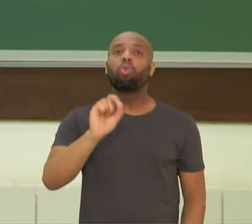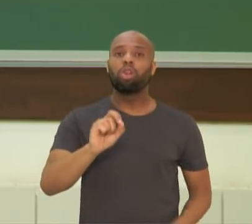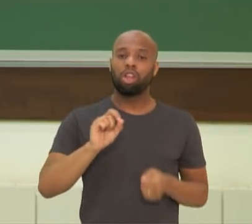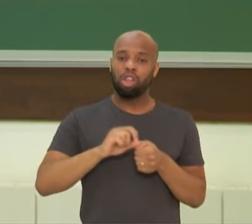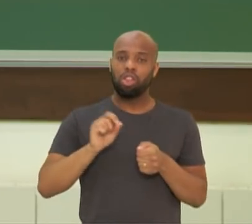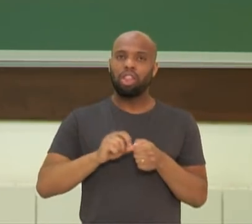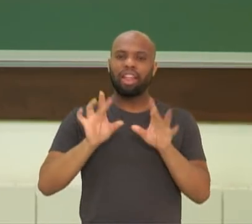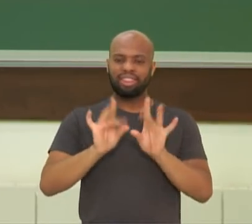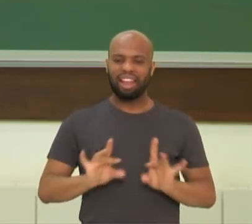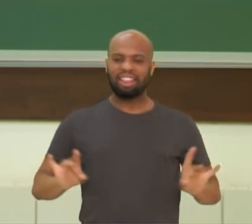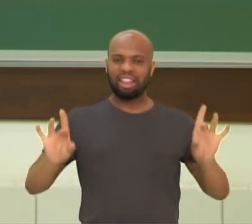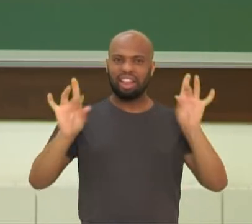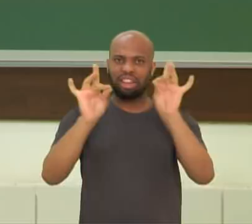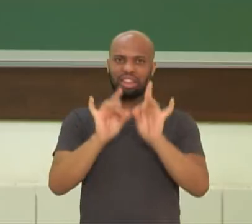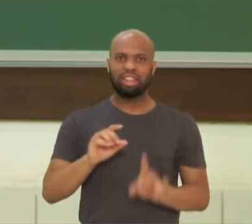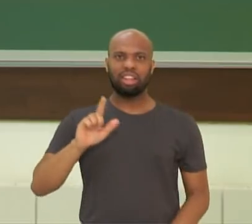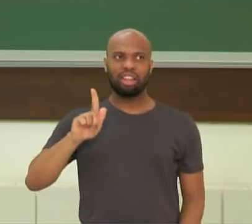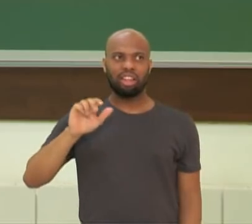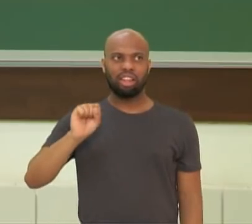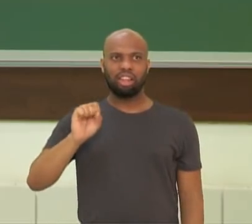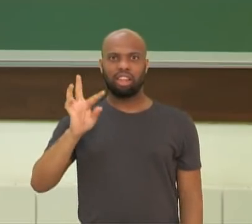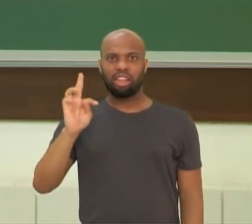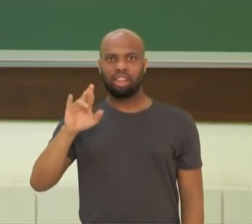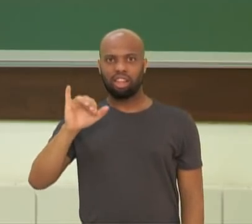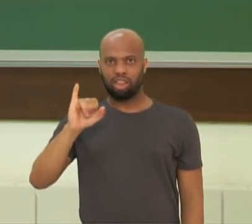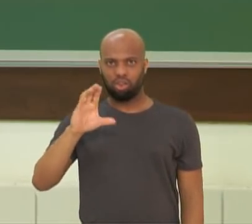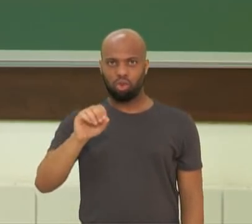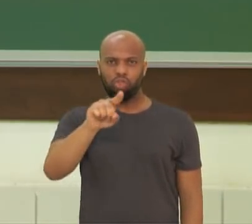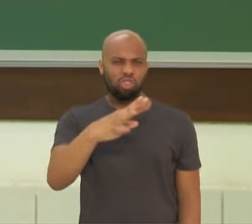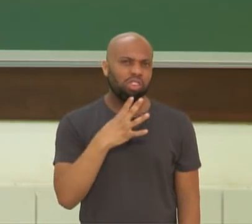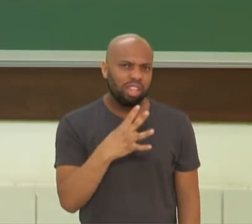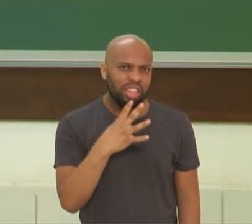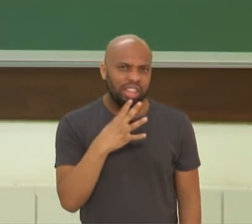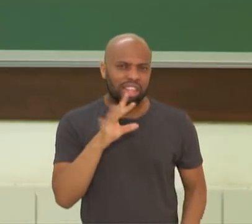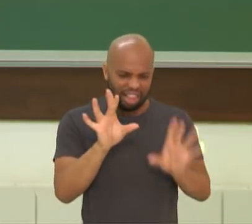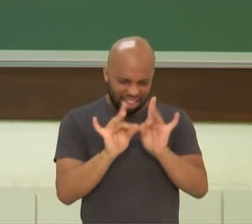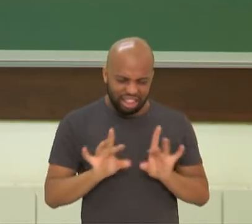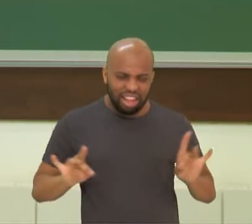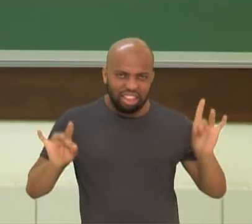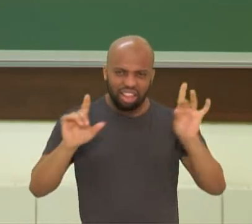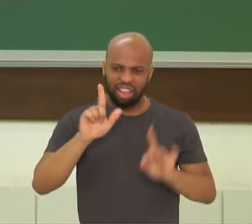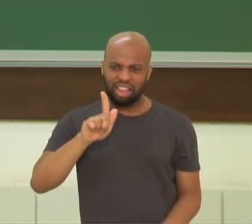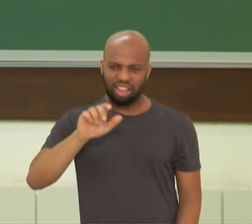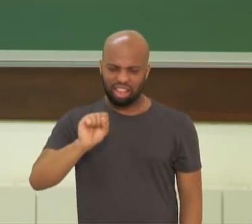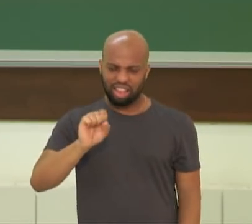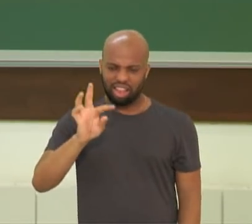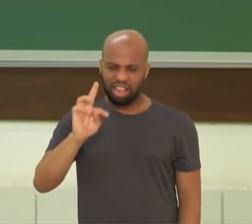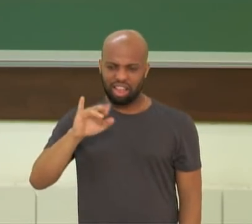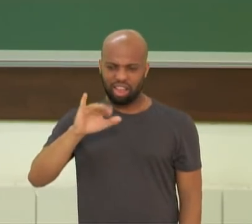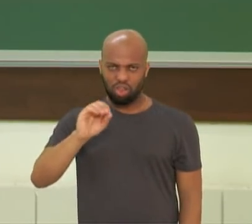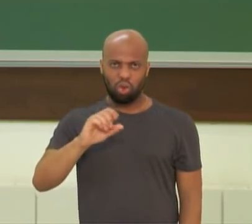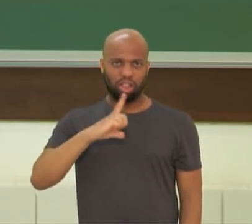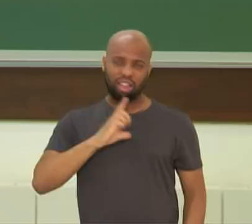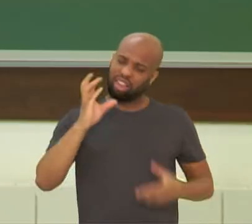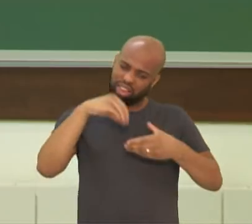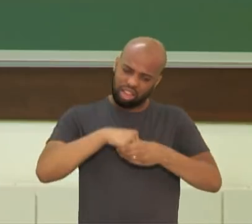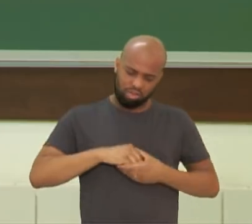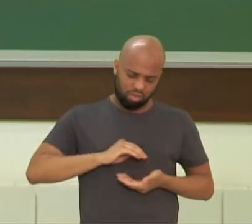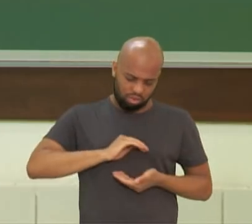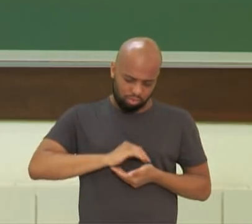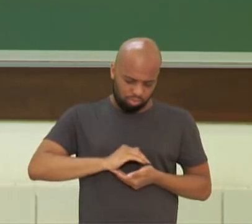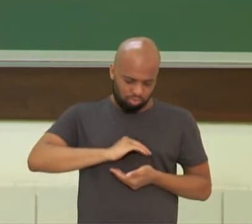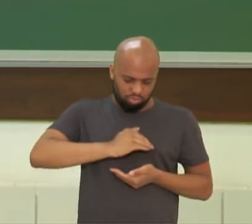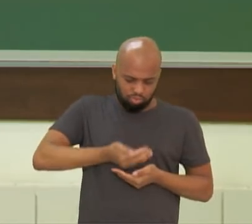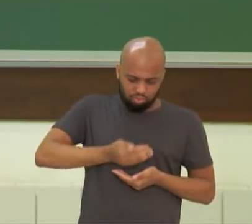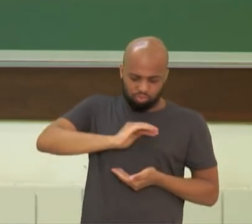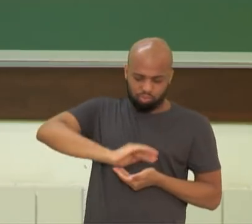o suco gástrico. Você já ouviu falar em suco gástrico? Esse suco gástrico é um líquido que é formado